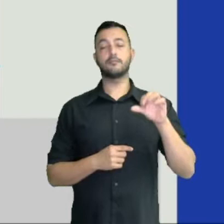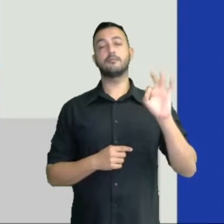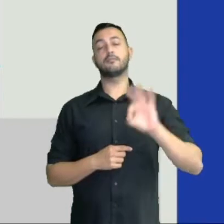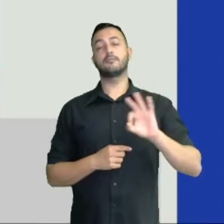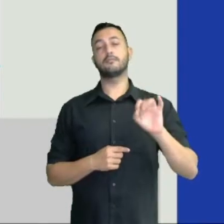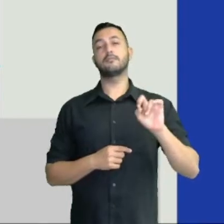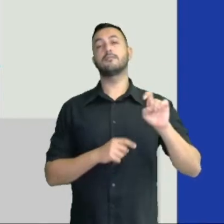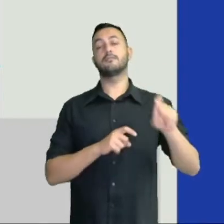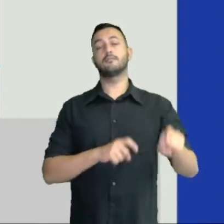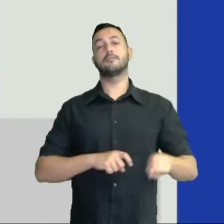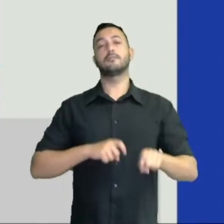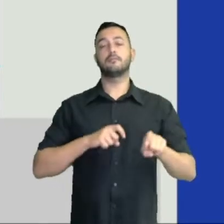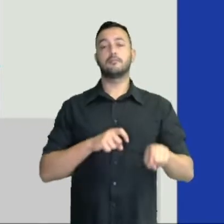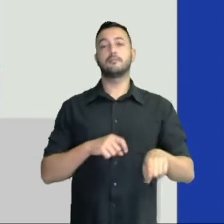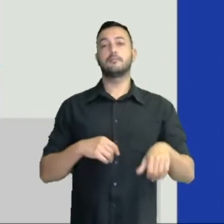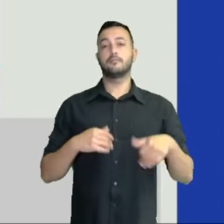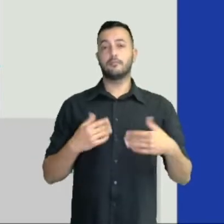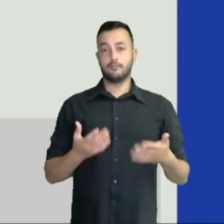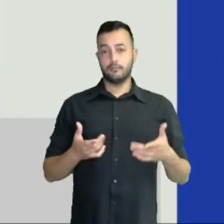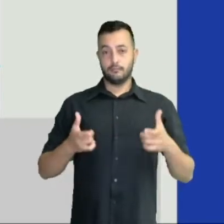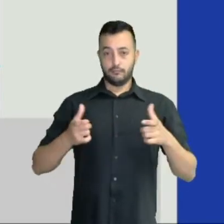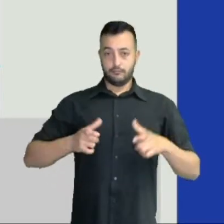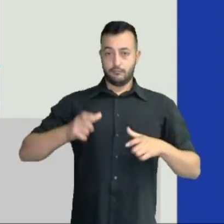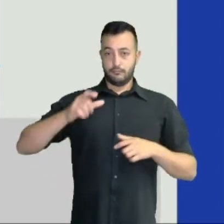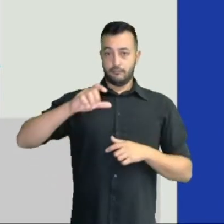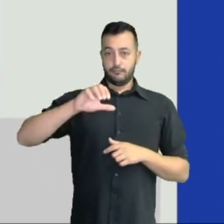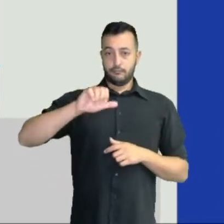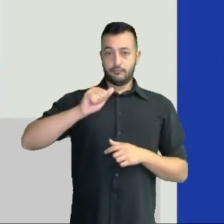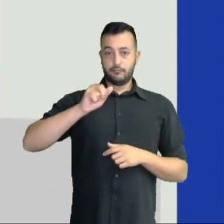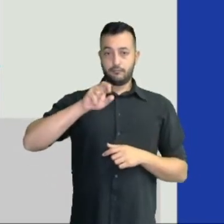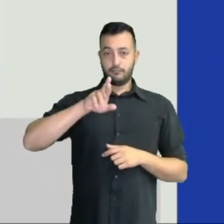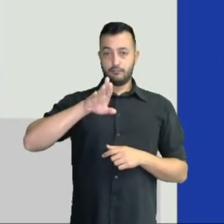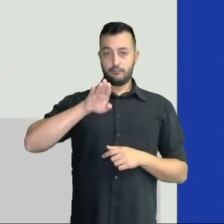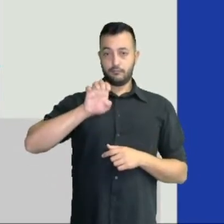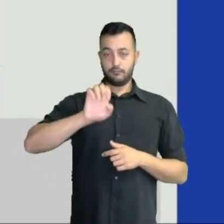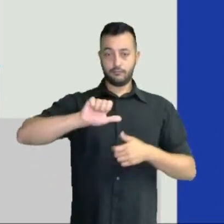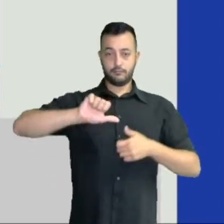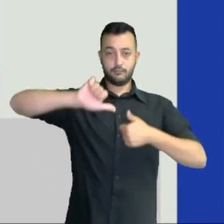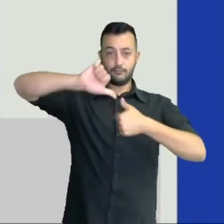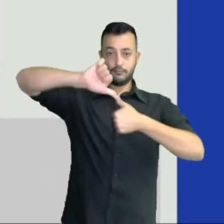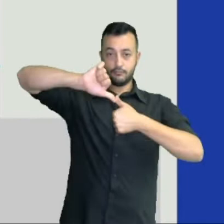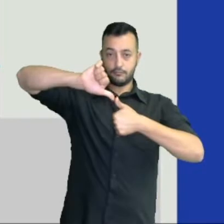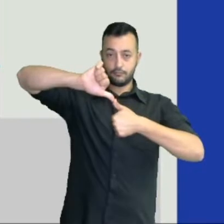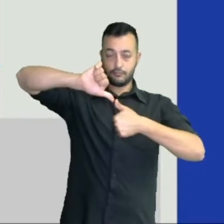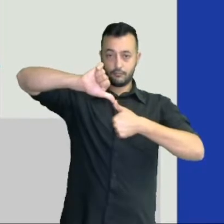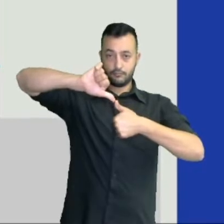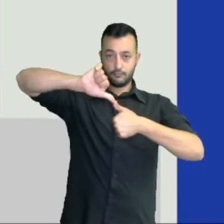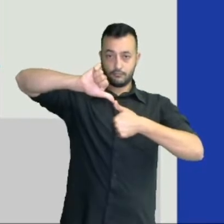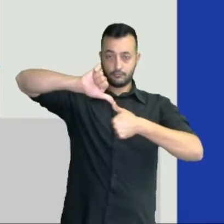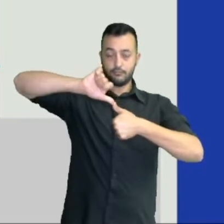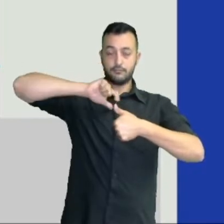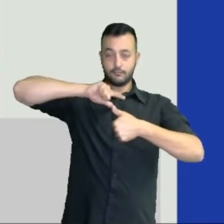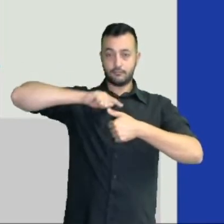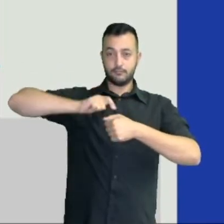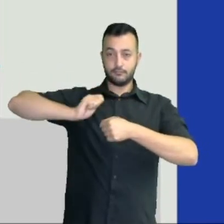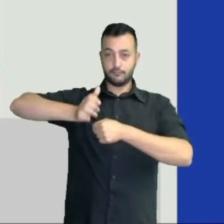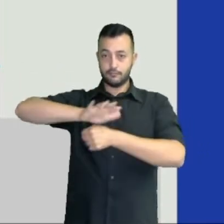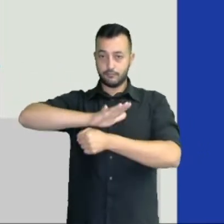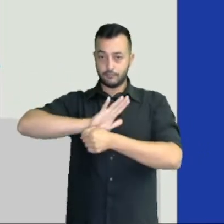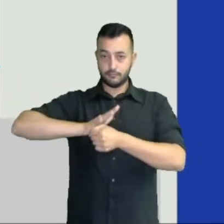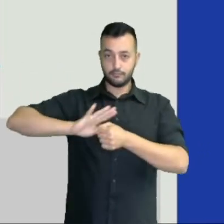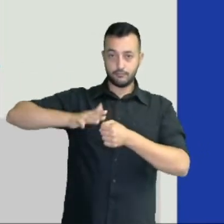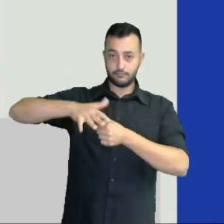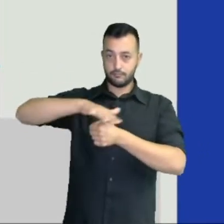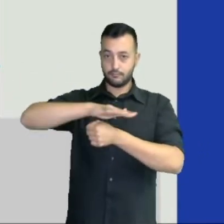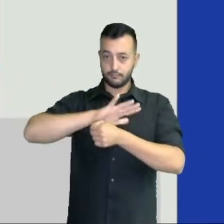rural. Então aqui no Caribe e aquela região na América Central, onde tem umas ilhas, né, a